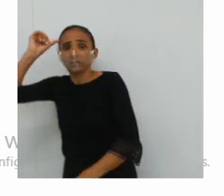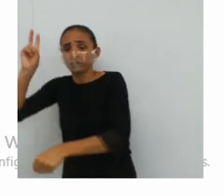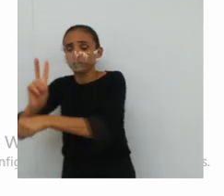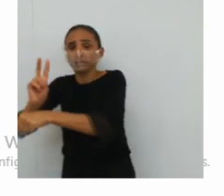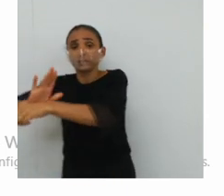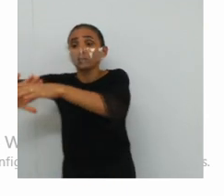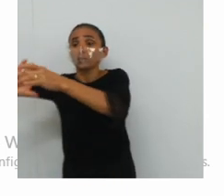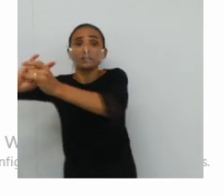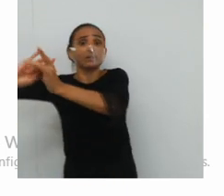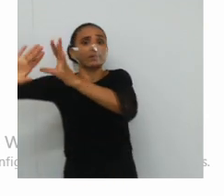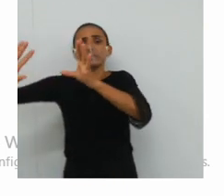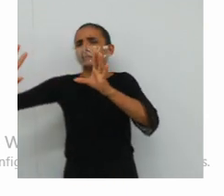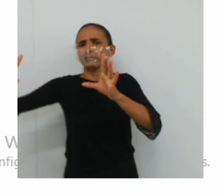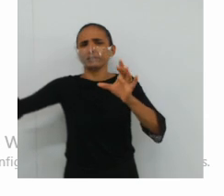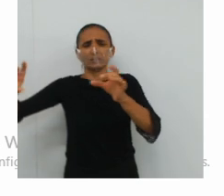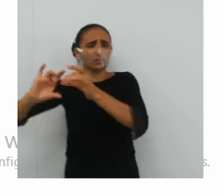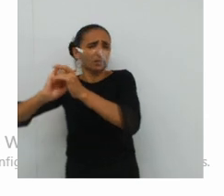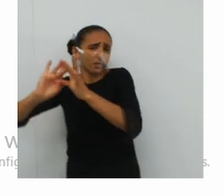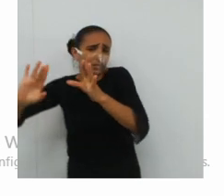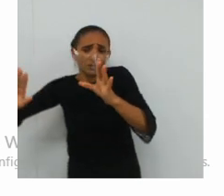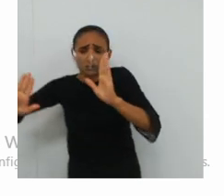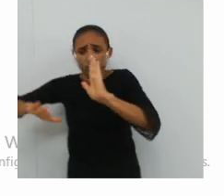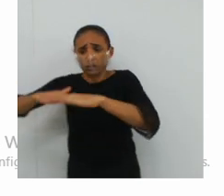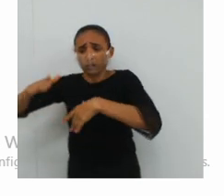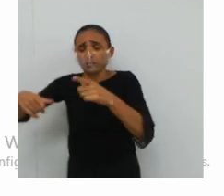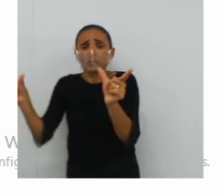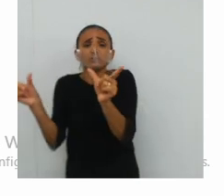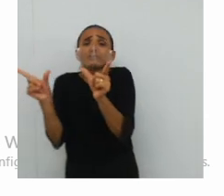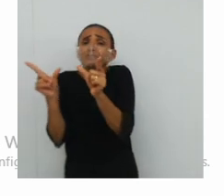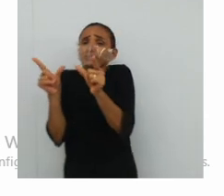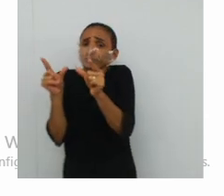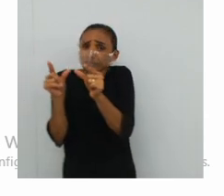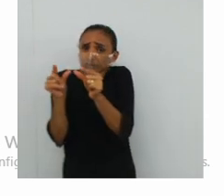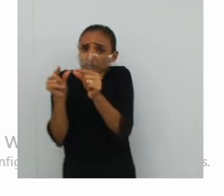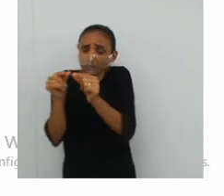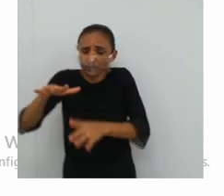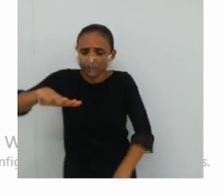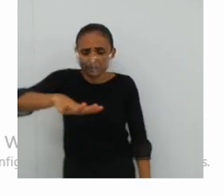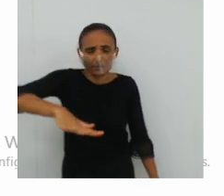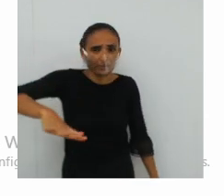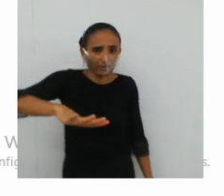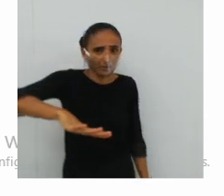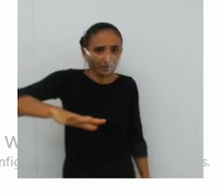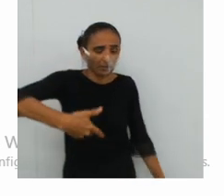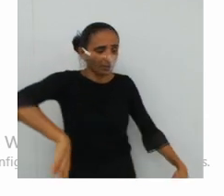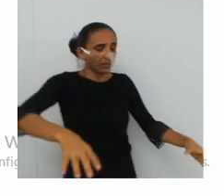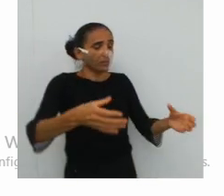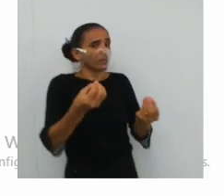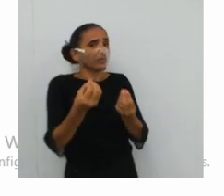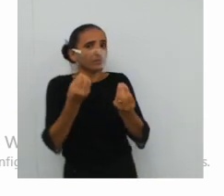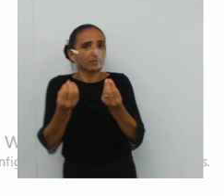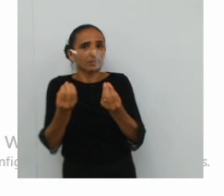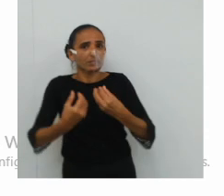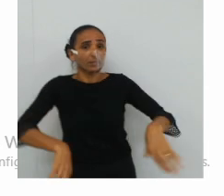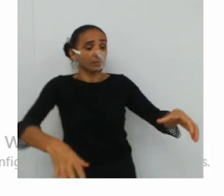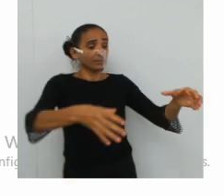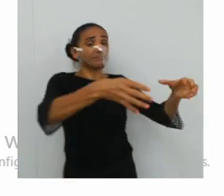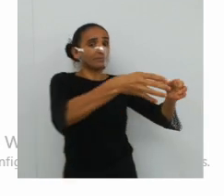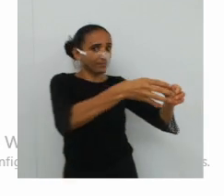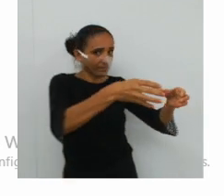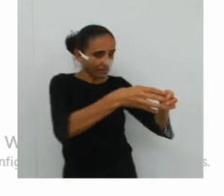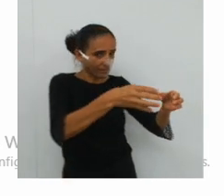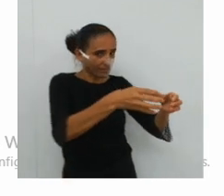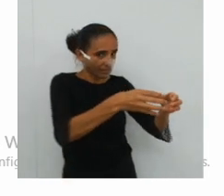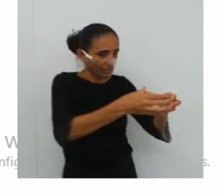solto, com baixa produtividade e densidade por hectare. Então, geralmente, numa produção intensiva